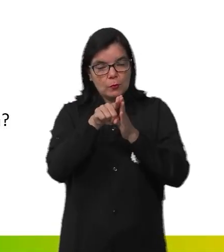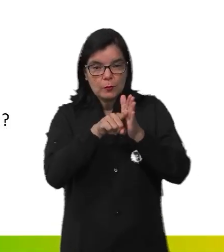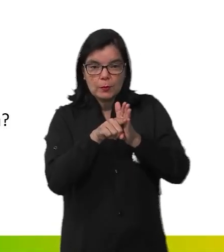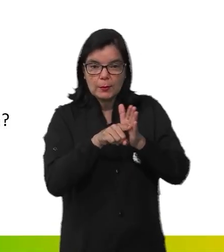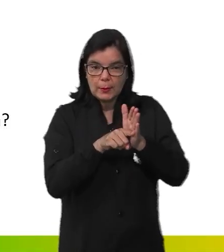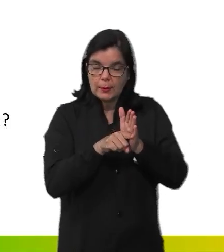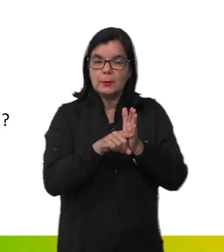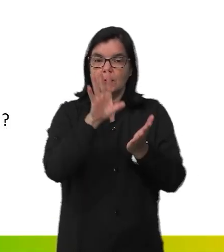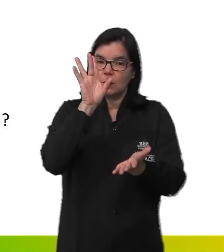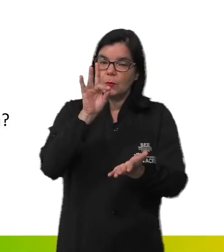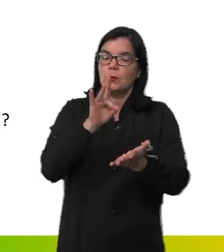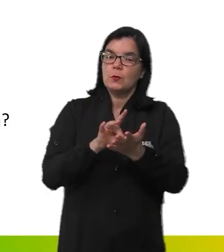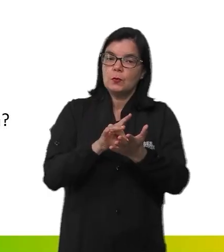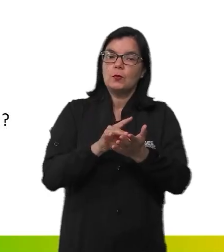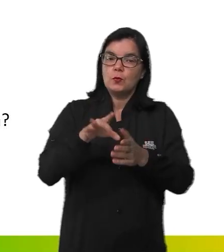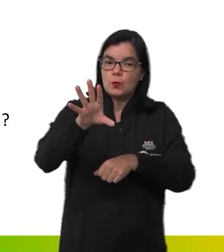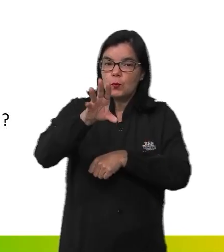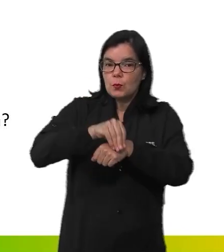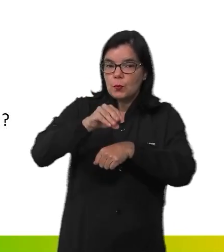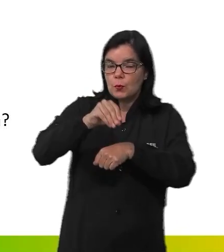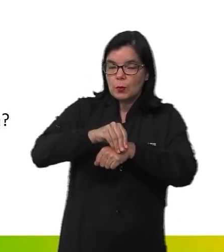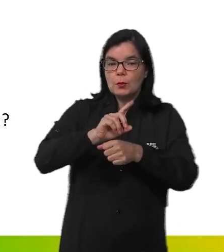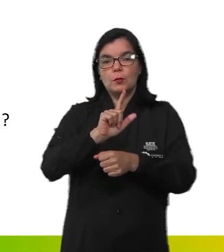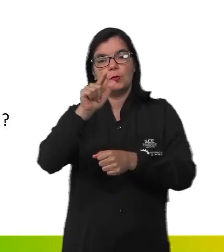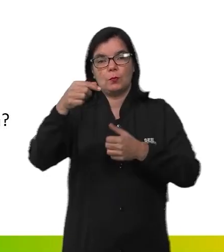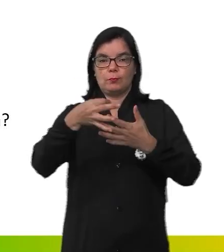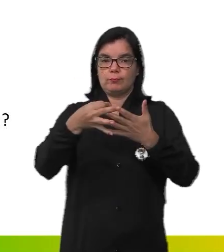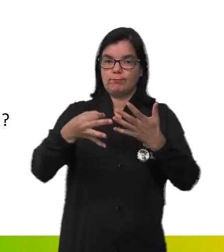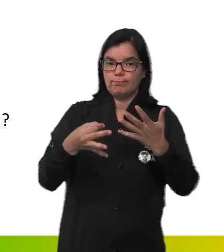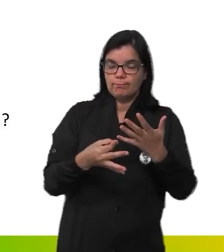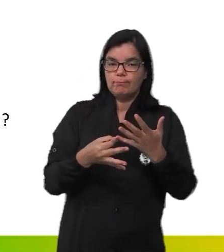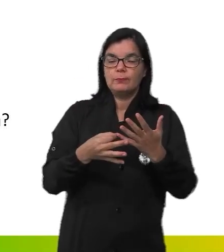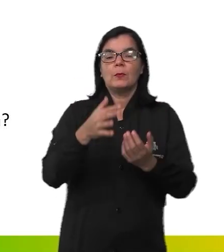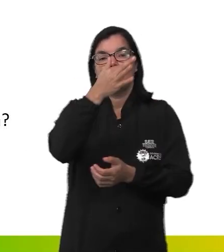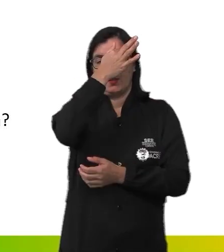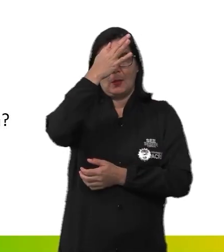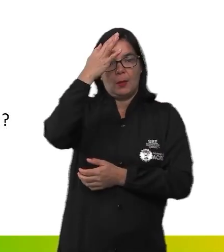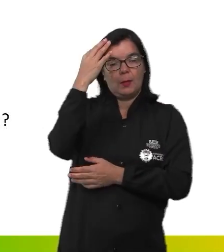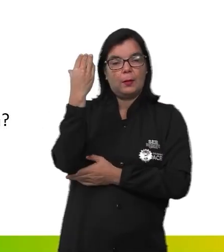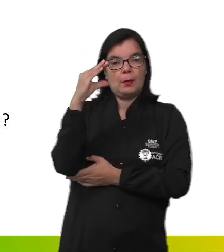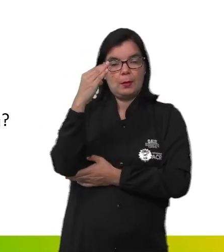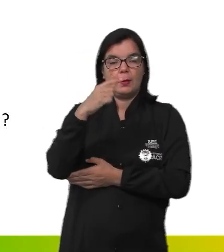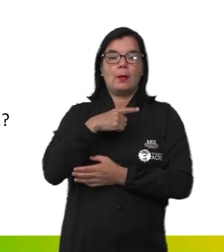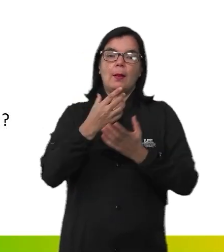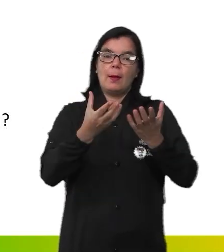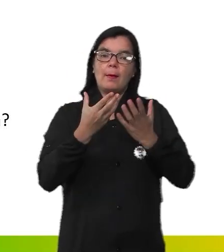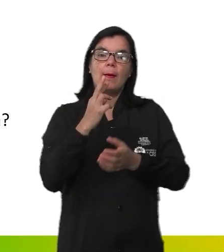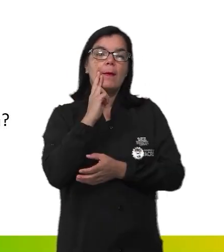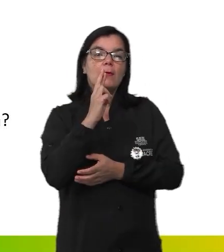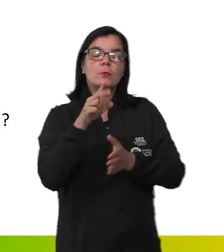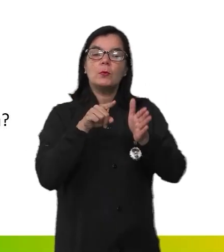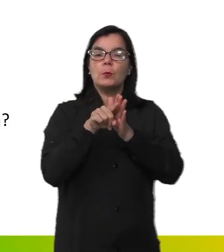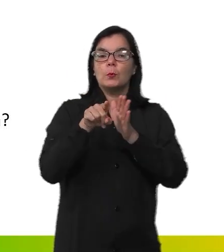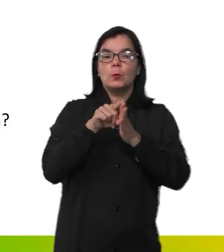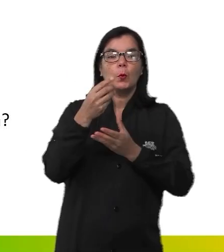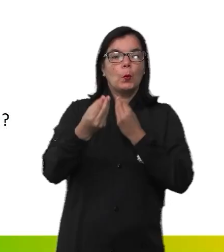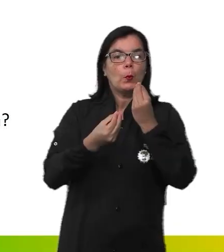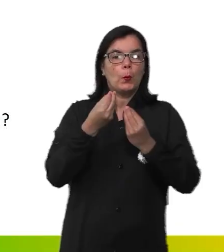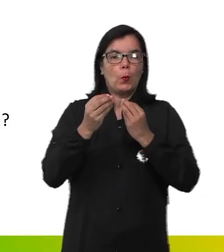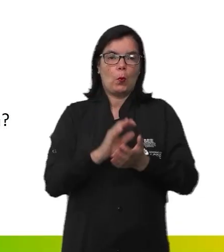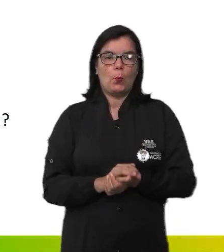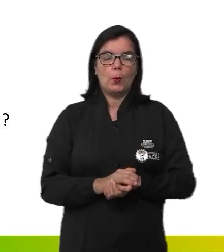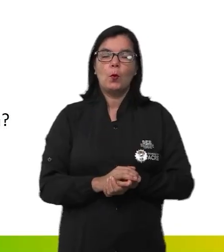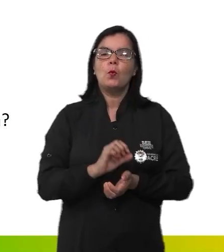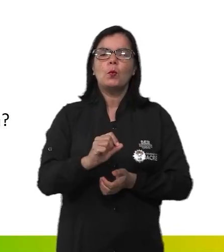a validade do conhecimento científico e entre outros, tá? Então, a filosofia da ciência, pessoal, ela busca responder perguntas como: o